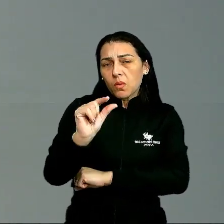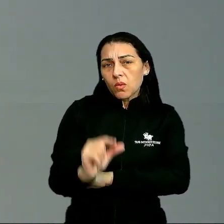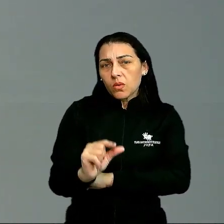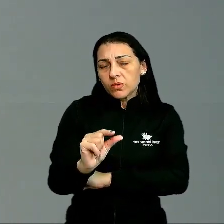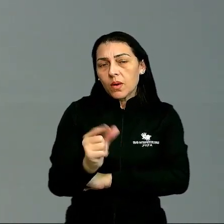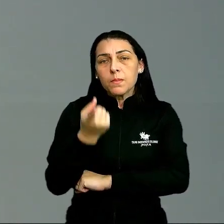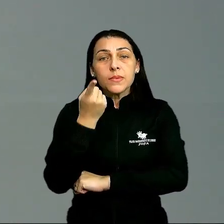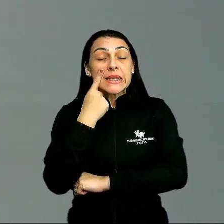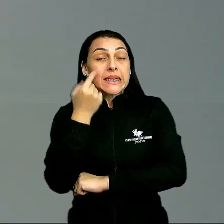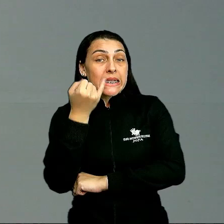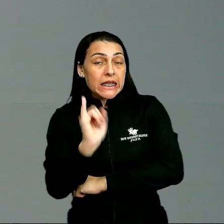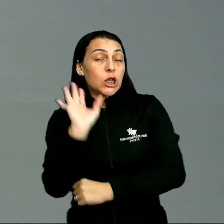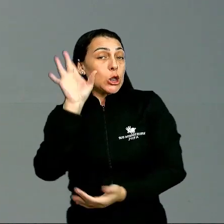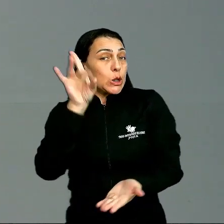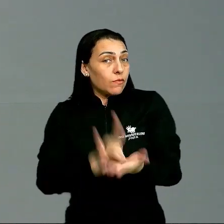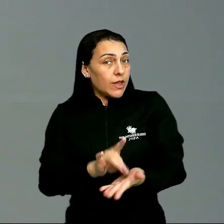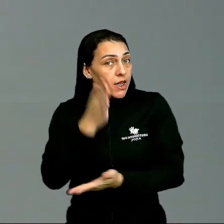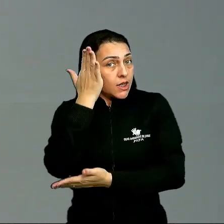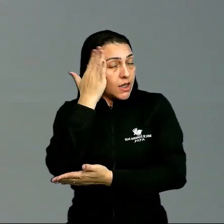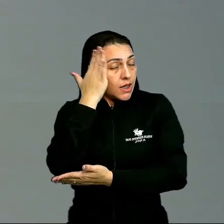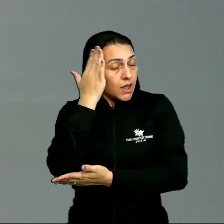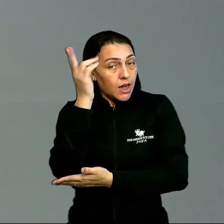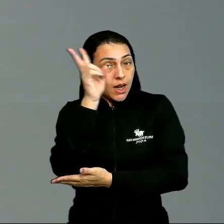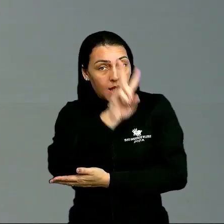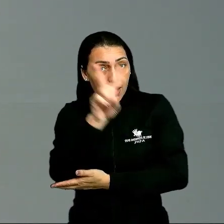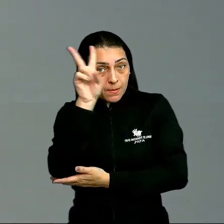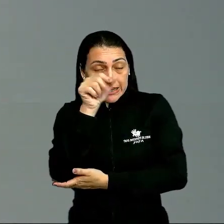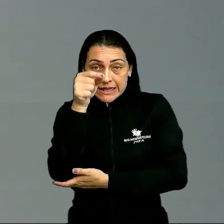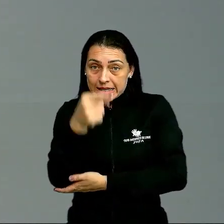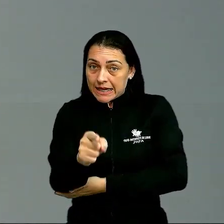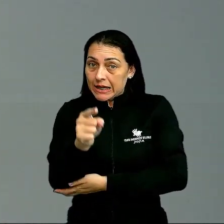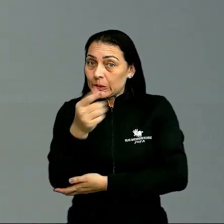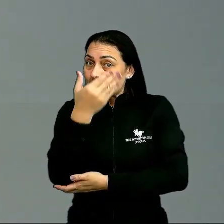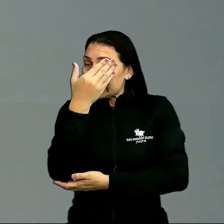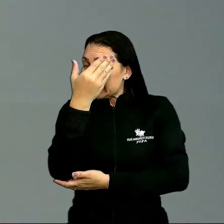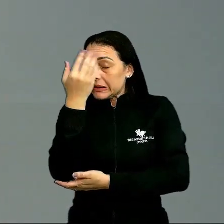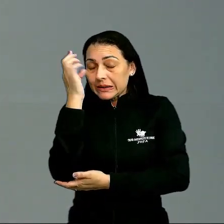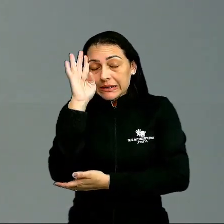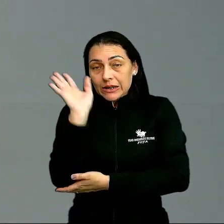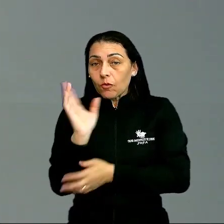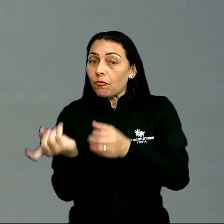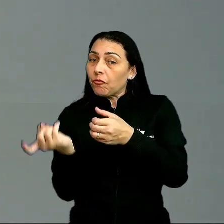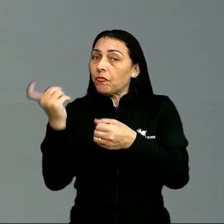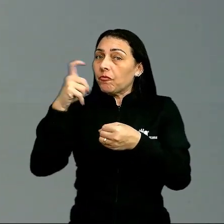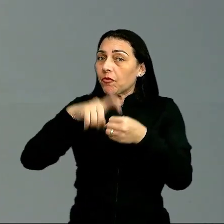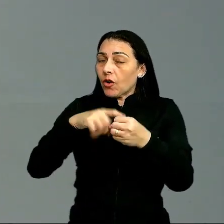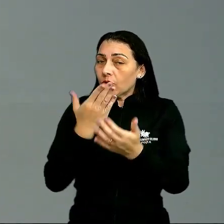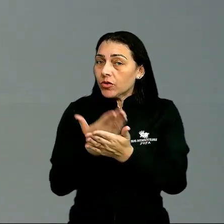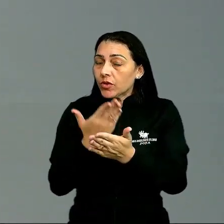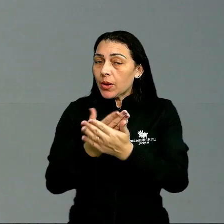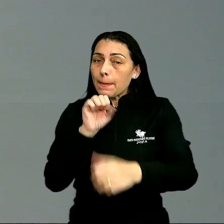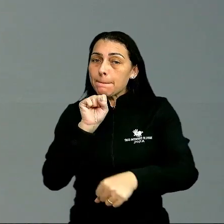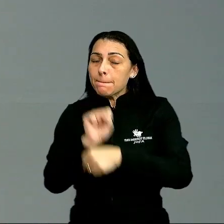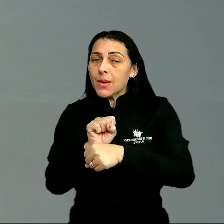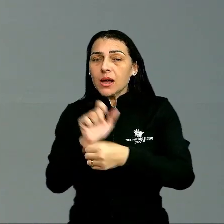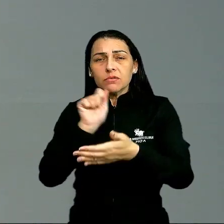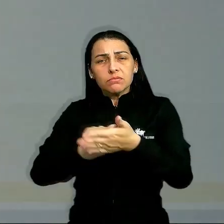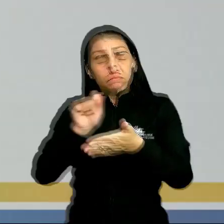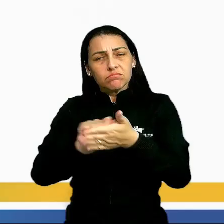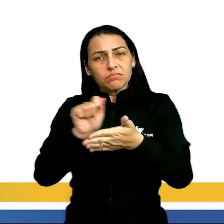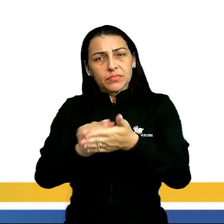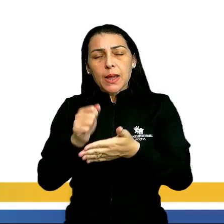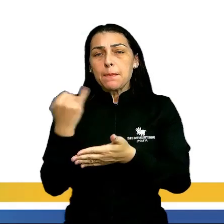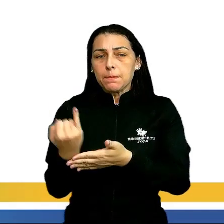aí vamos ver se vocês de fato entenderam. Lembrando que se você não entendeu, volte à aula, pause, faça as